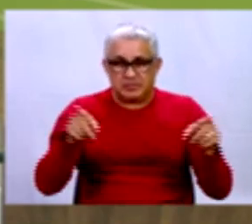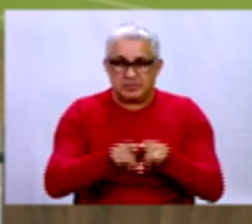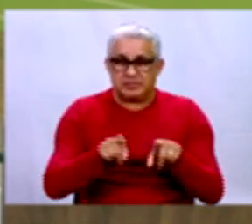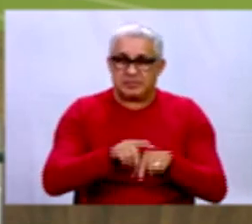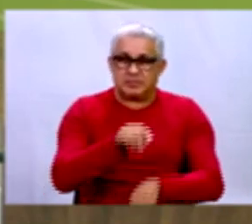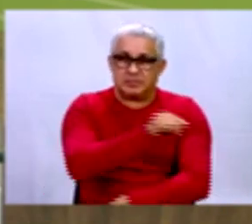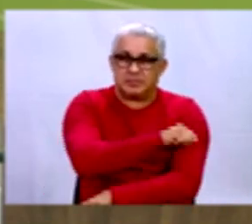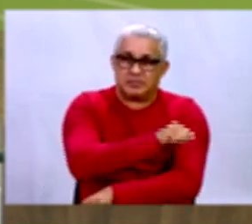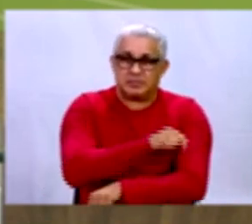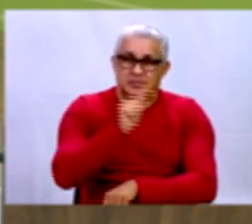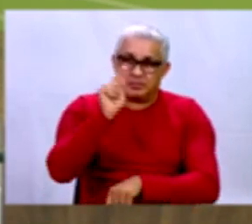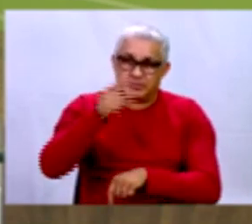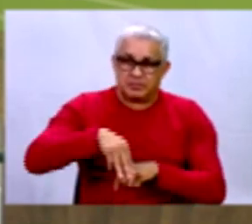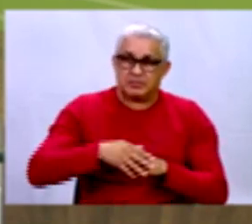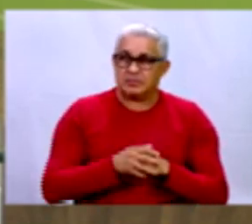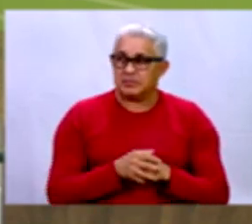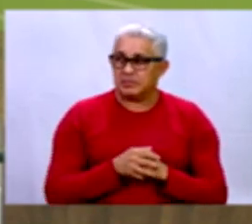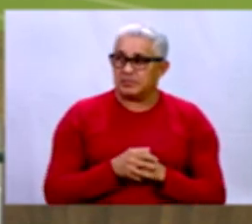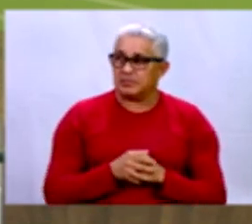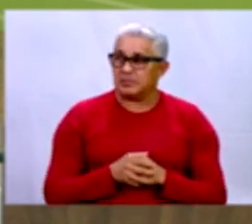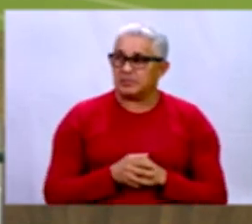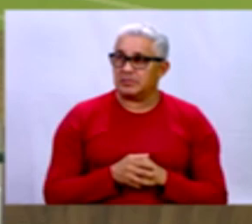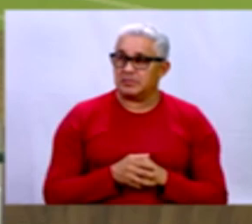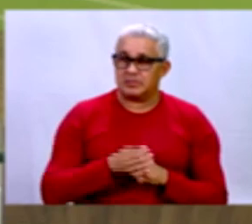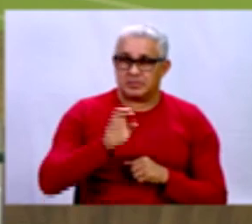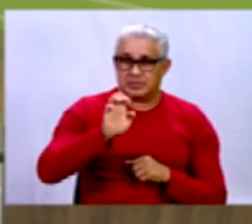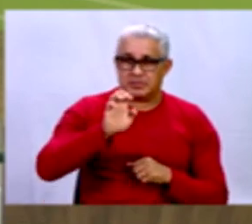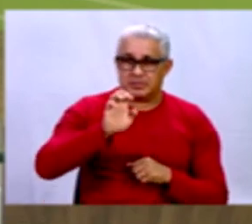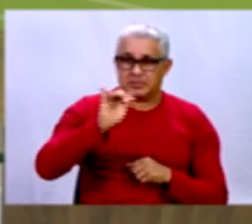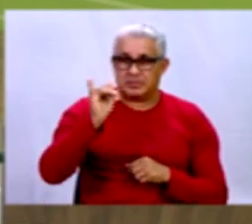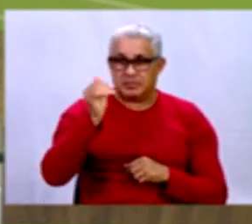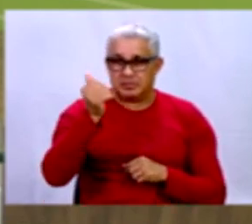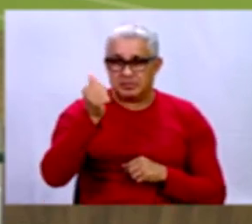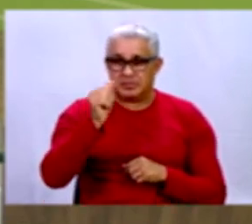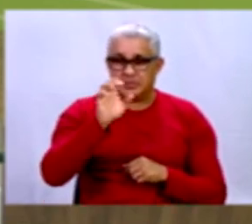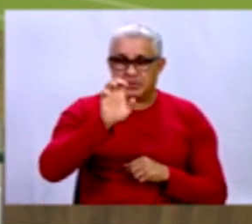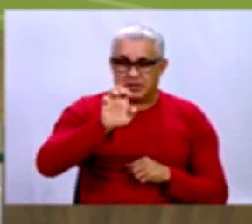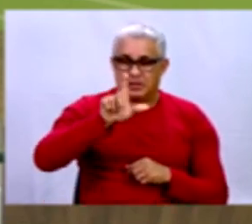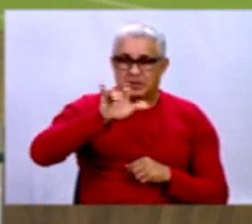Guajará que apareceram aqui. A Eliasmar de...